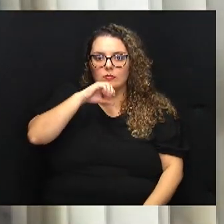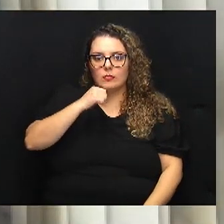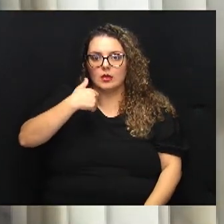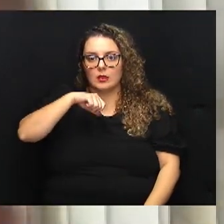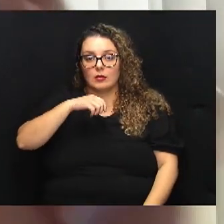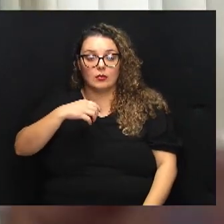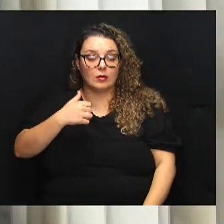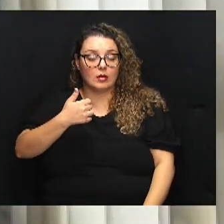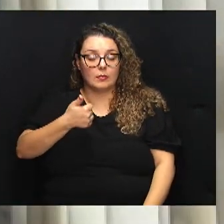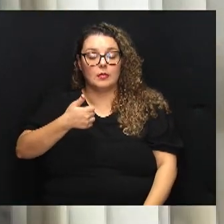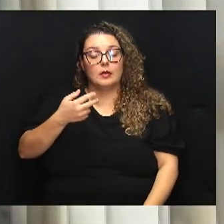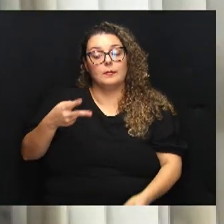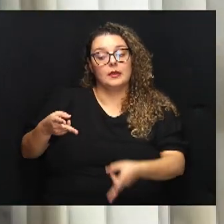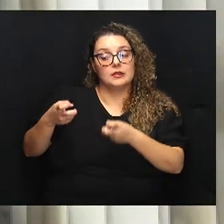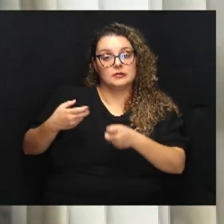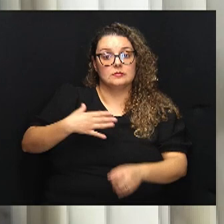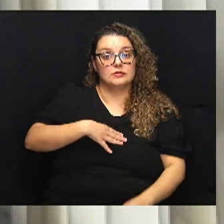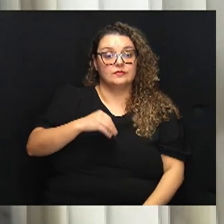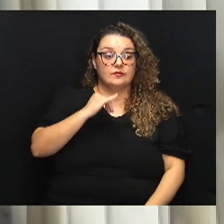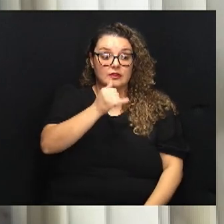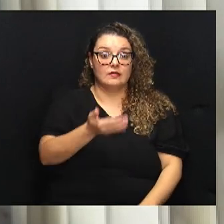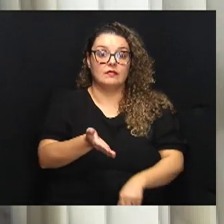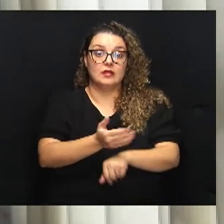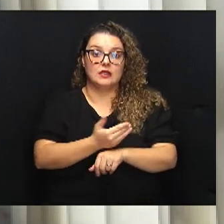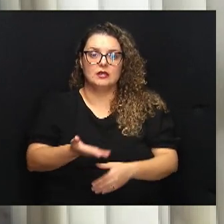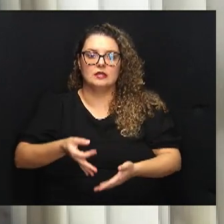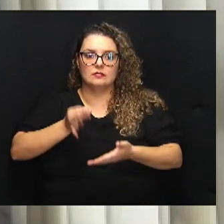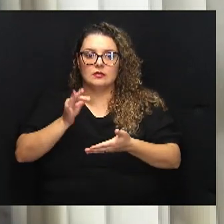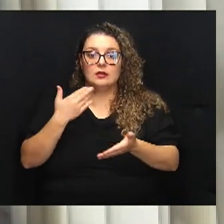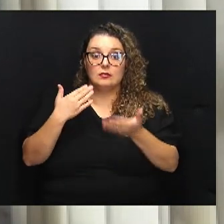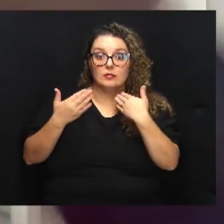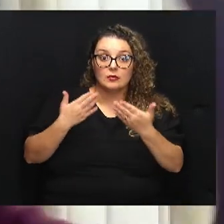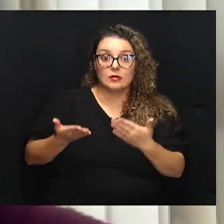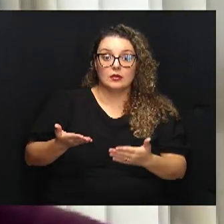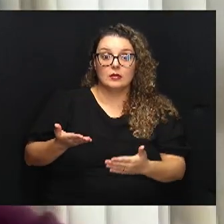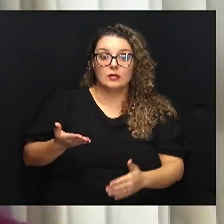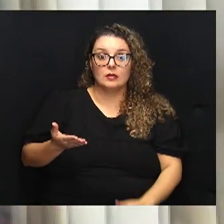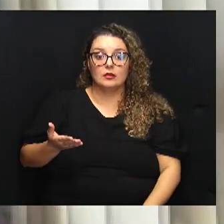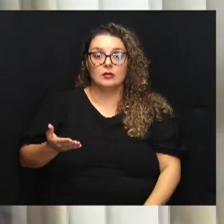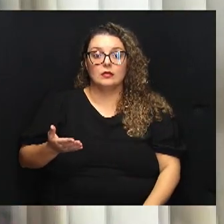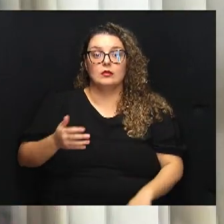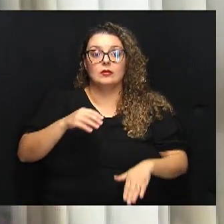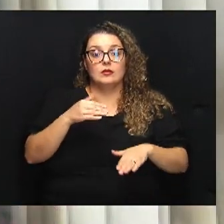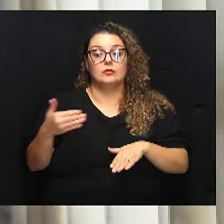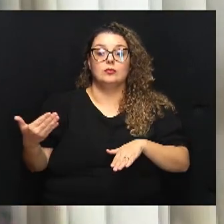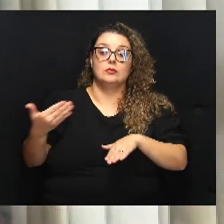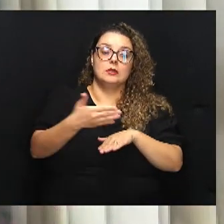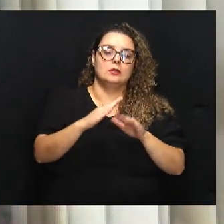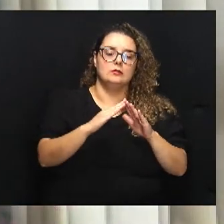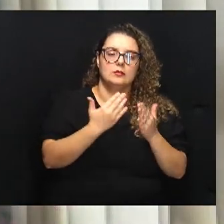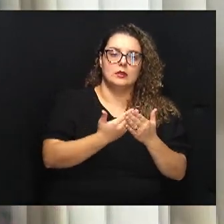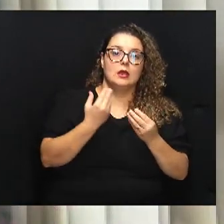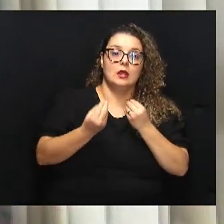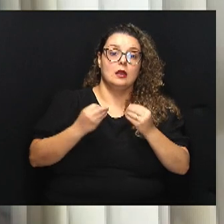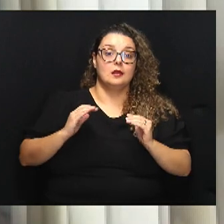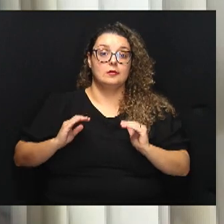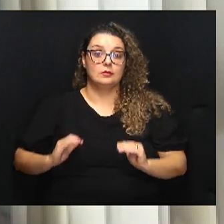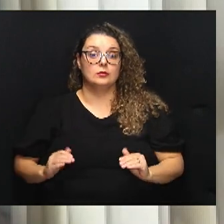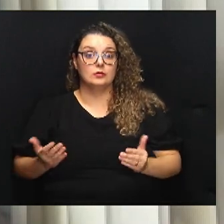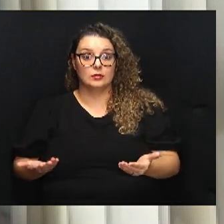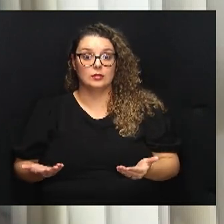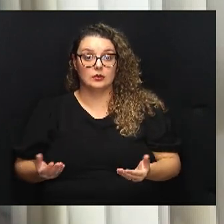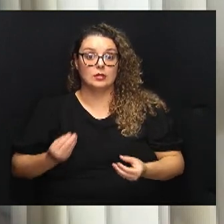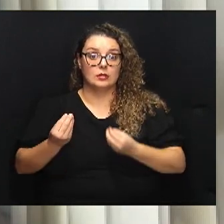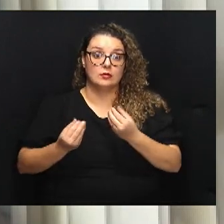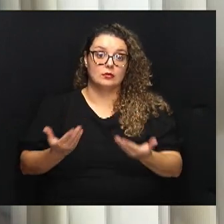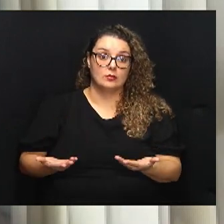café da manhã, deixou de falar, se ele comentava mais ou não falou, no trajeto para a escola, como é que ele se comportava, se